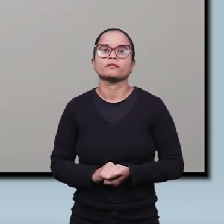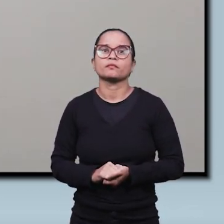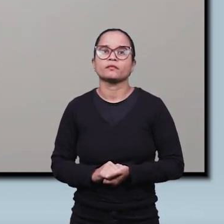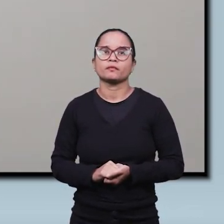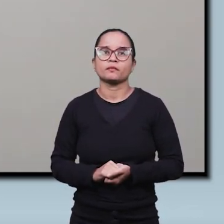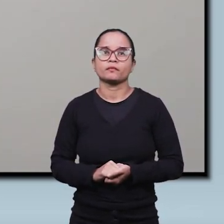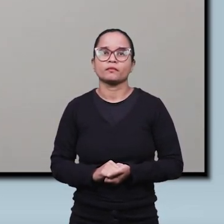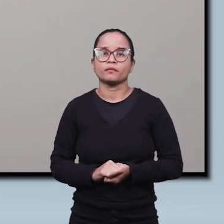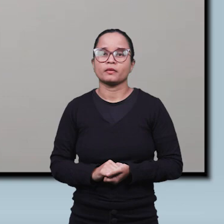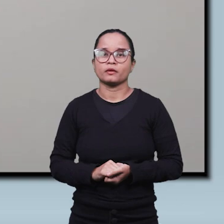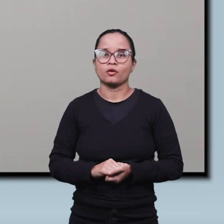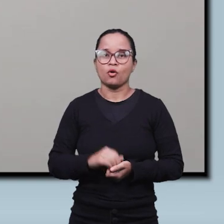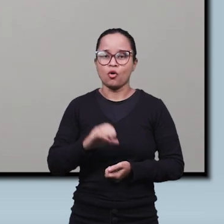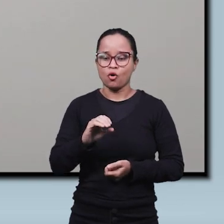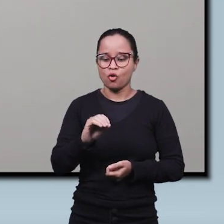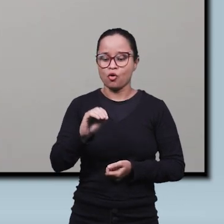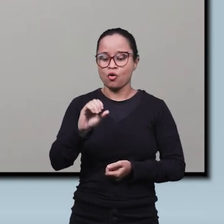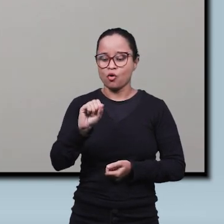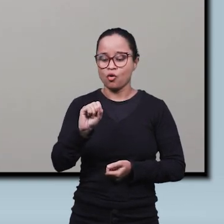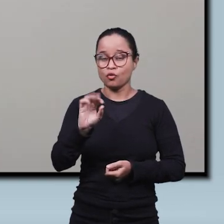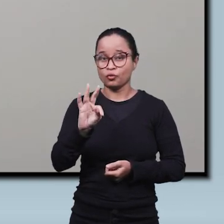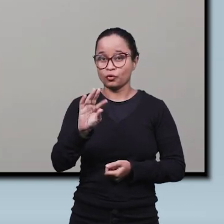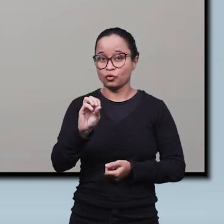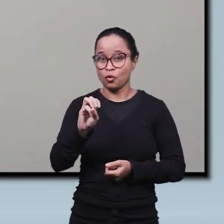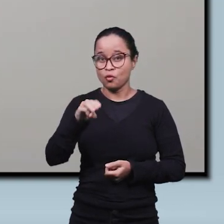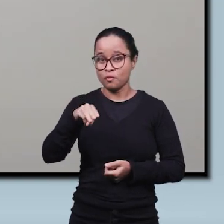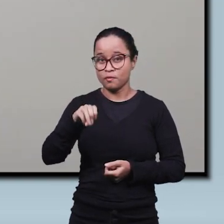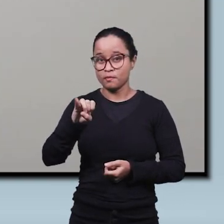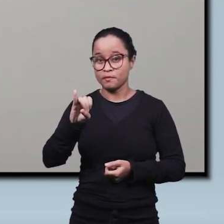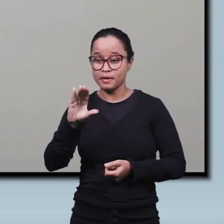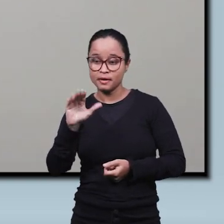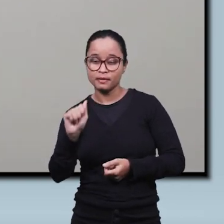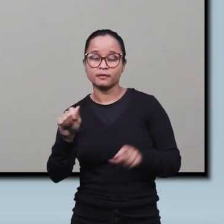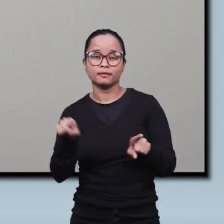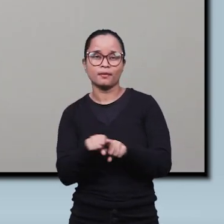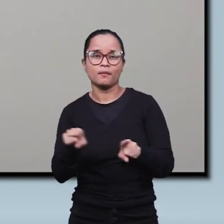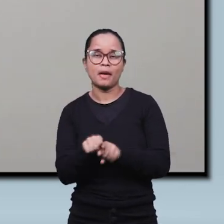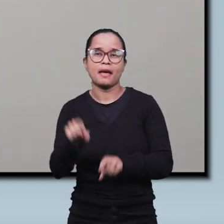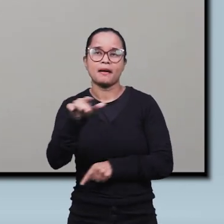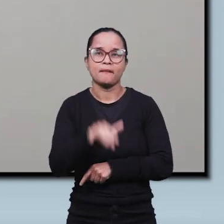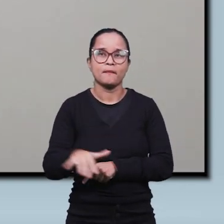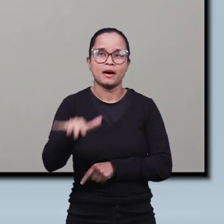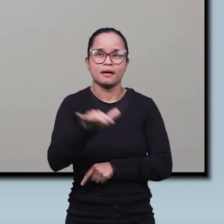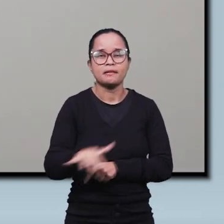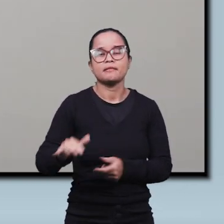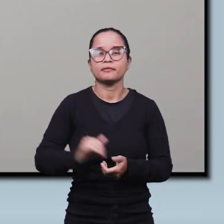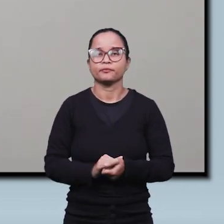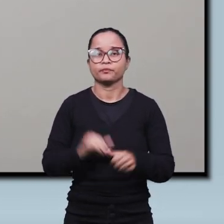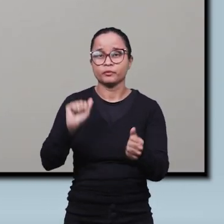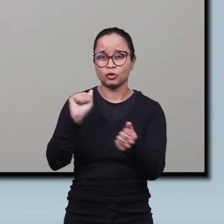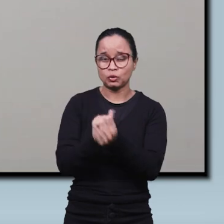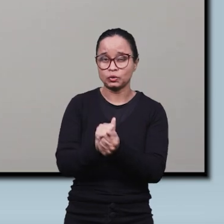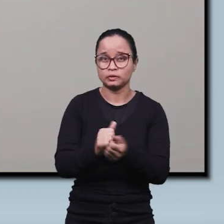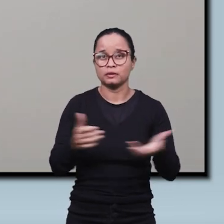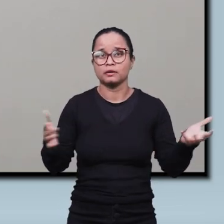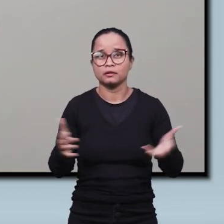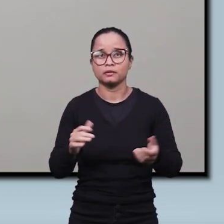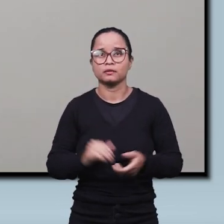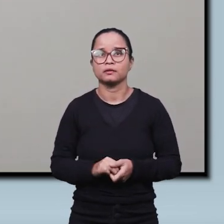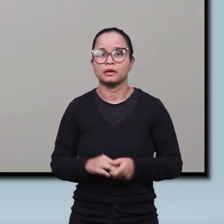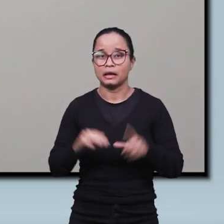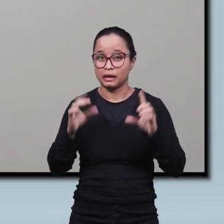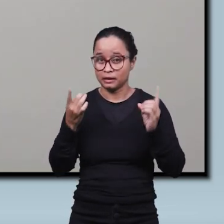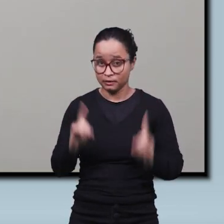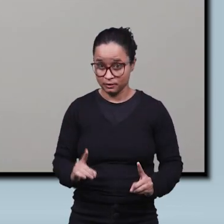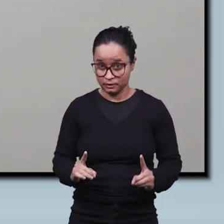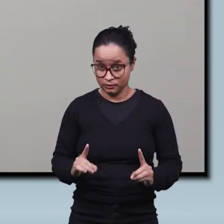ostomizadas, né? A ostomia, ela também é uma área que está junto às